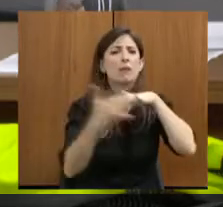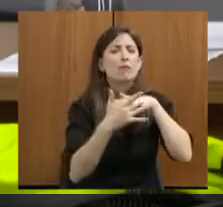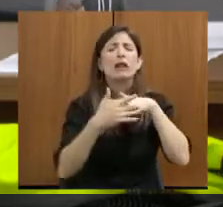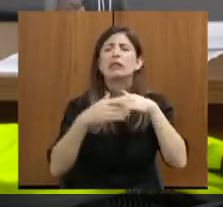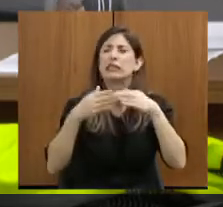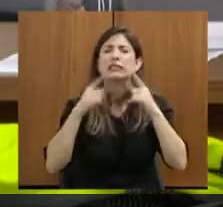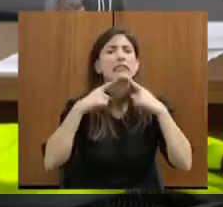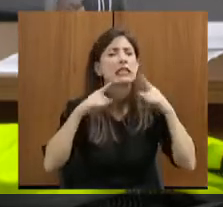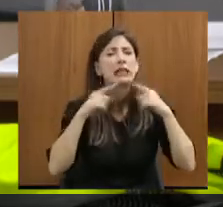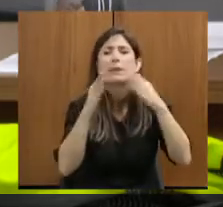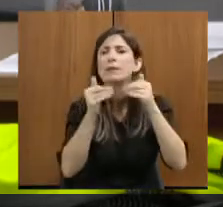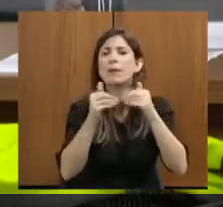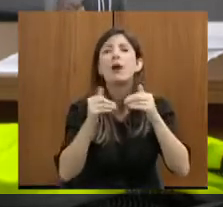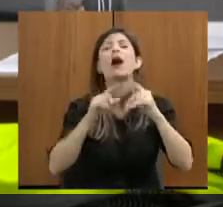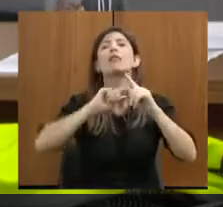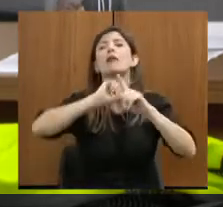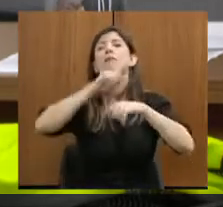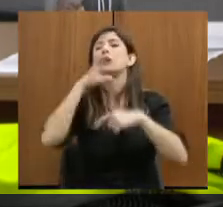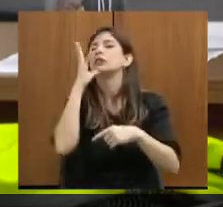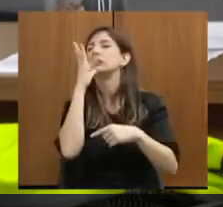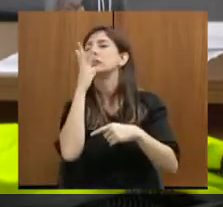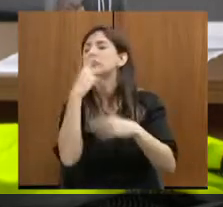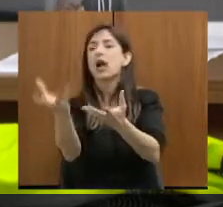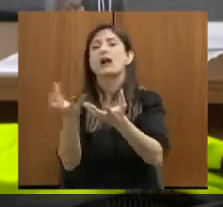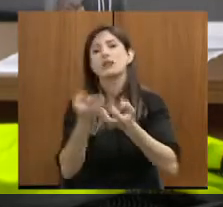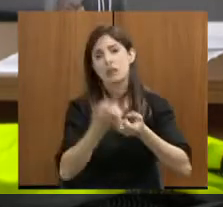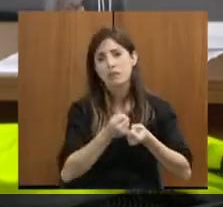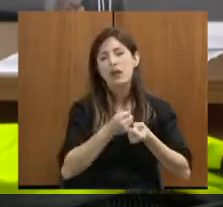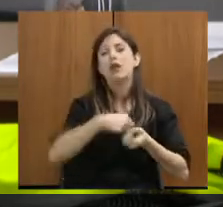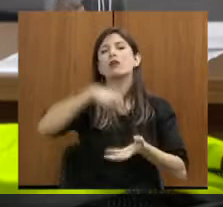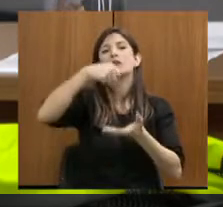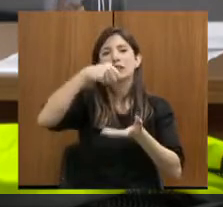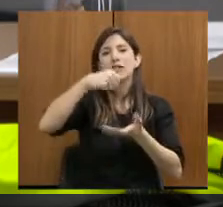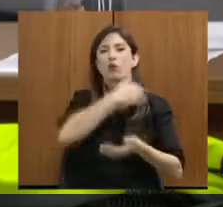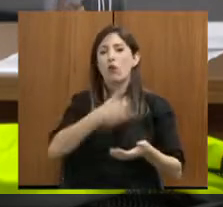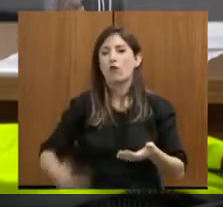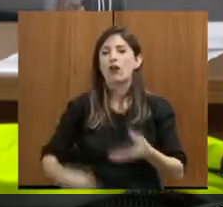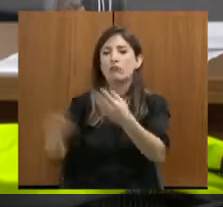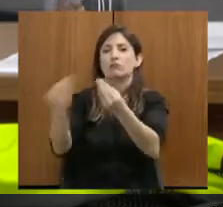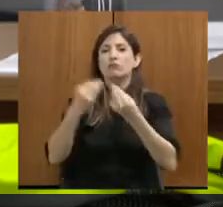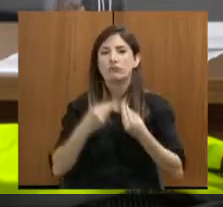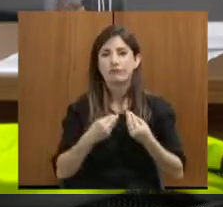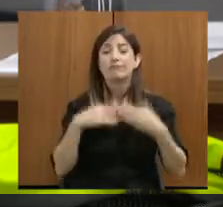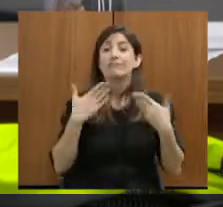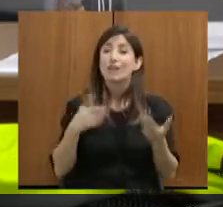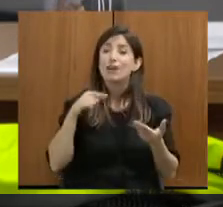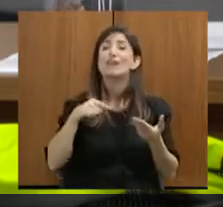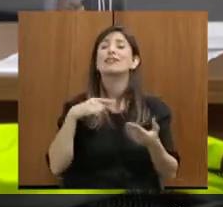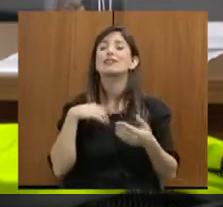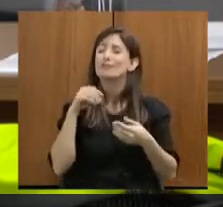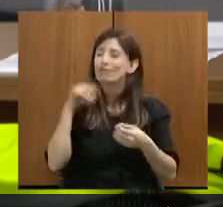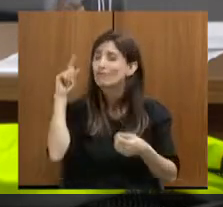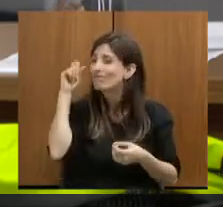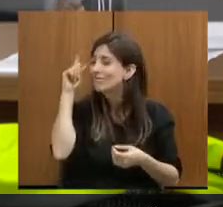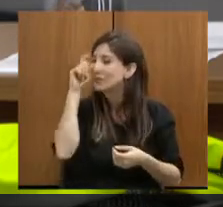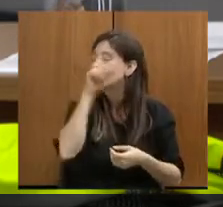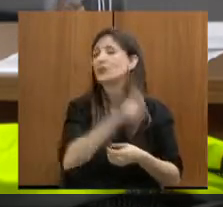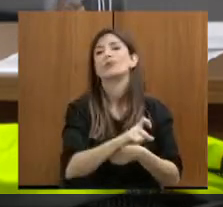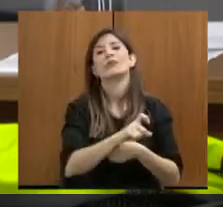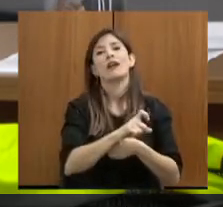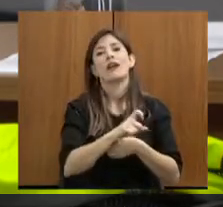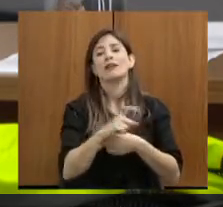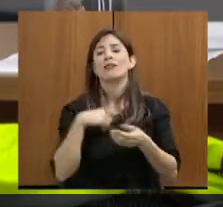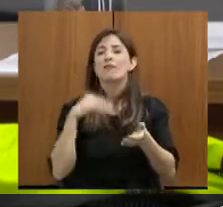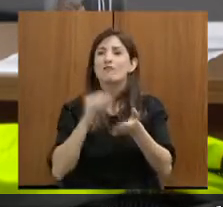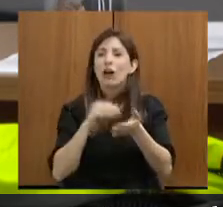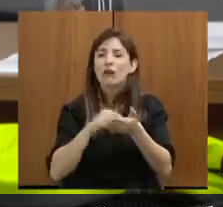tentando ajudar o outro então essa dificuldade de acesso é uma coisa que também nos dificulta muito nos restringe muito